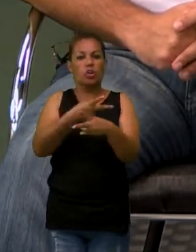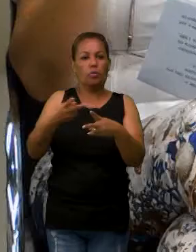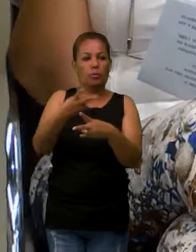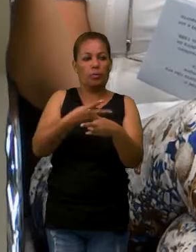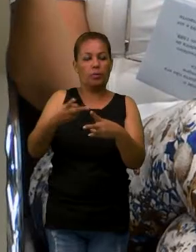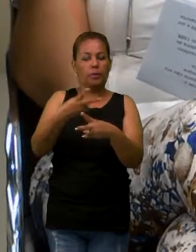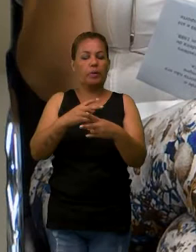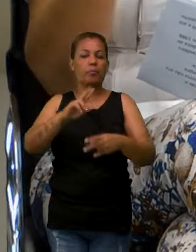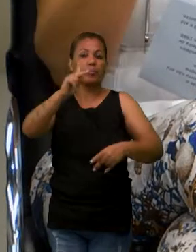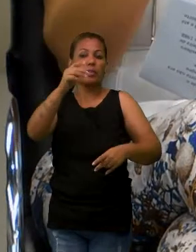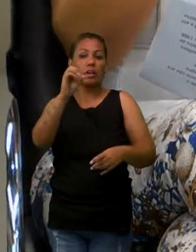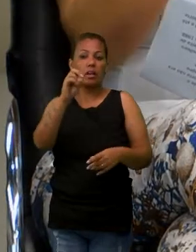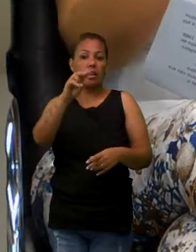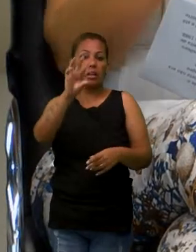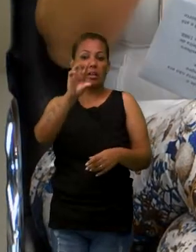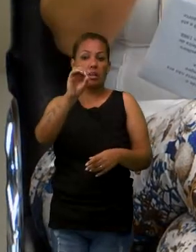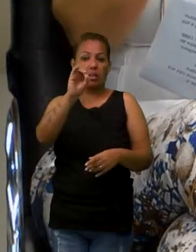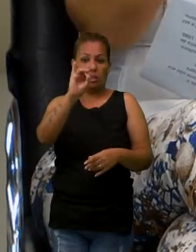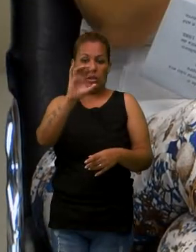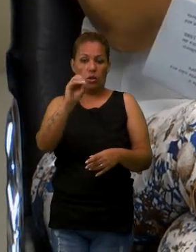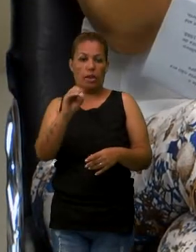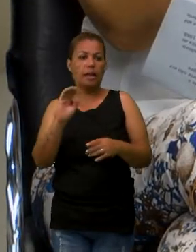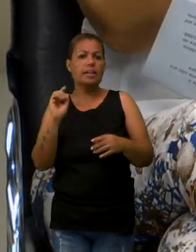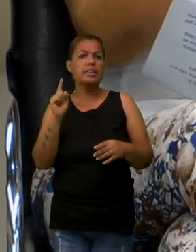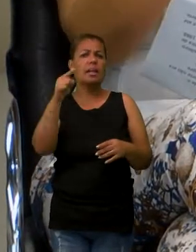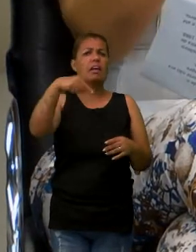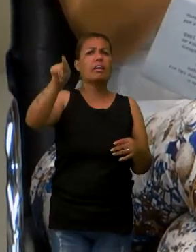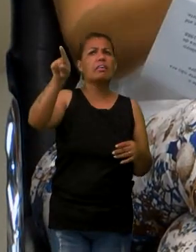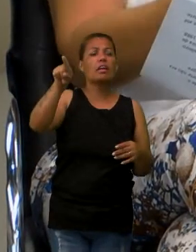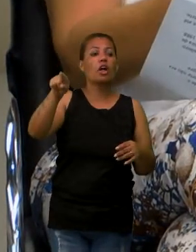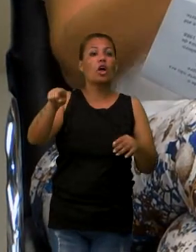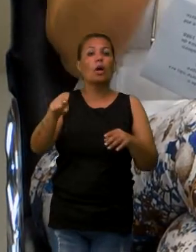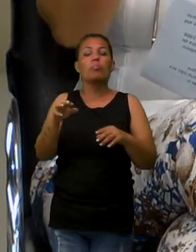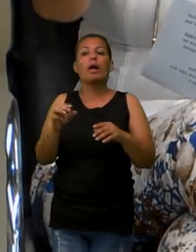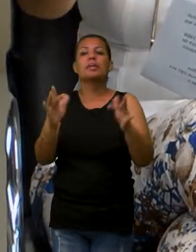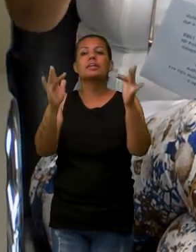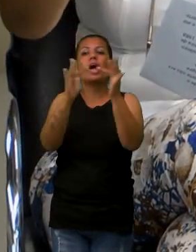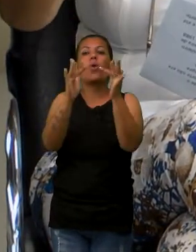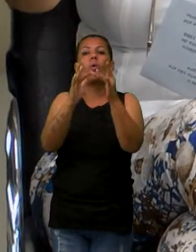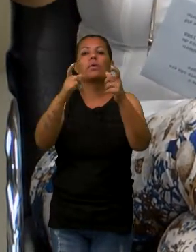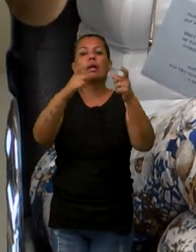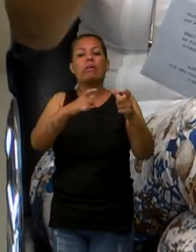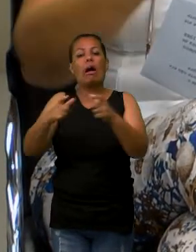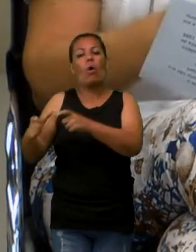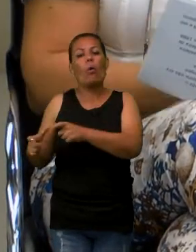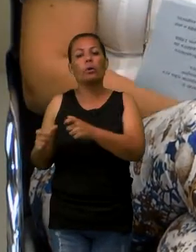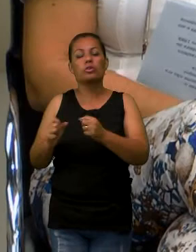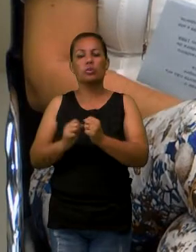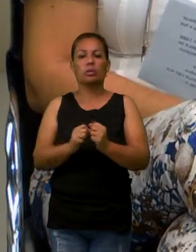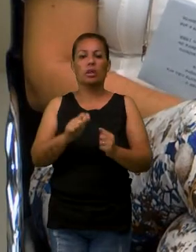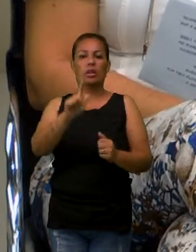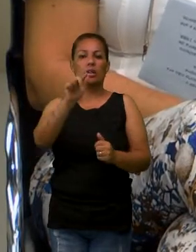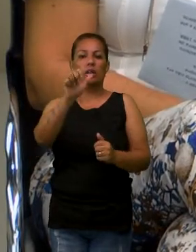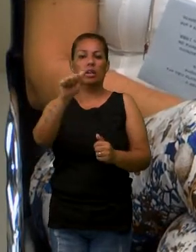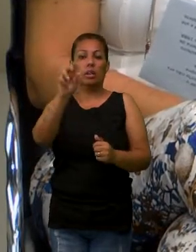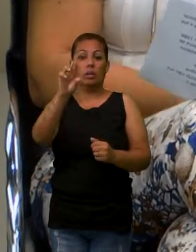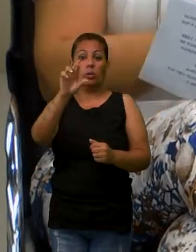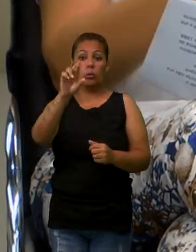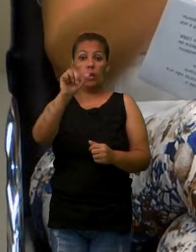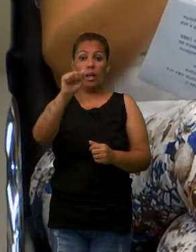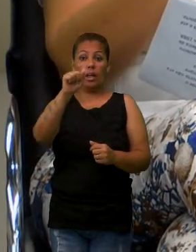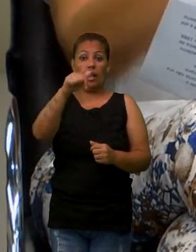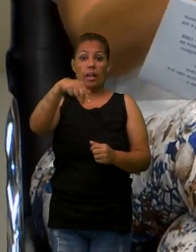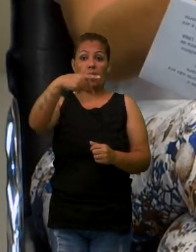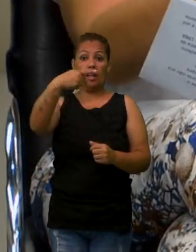link honório e quem quiser e até lava passa para o contato onde é que o lugar que é da guarapiranga né pra